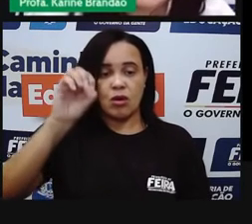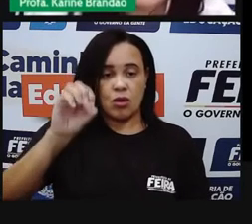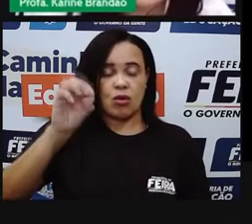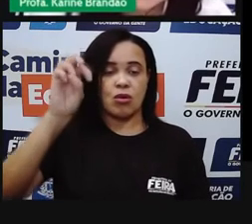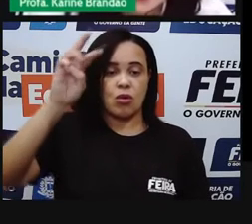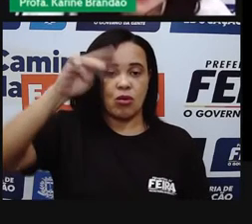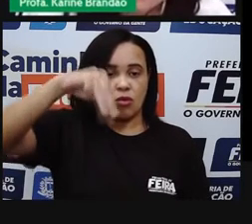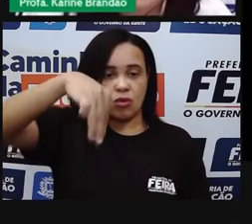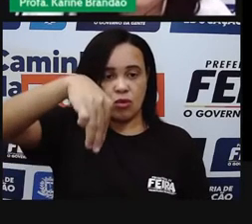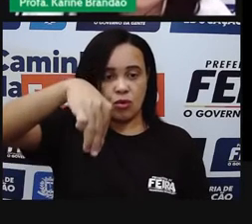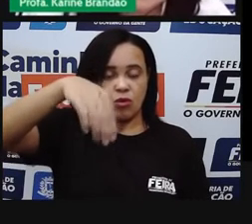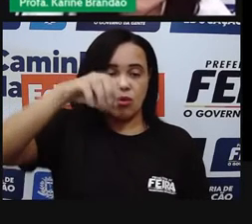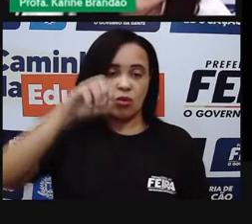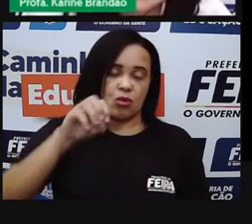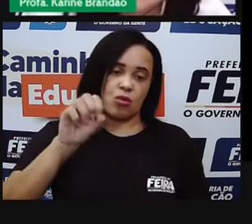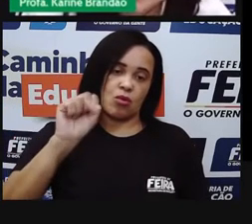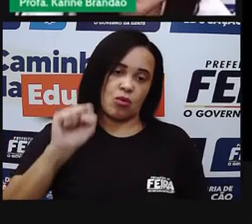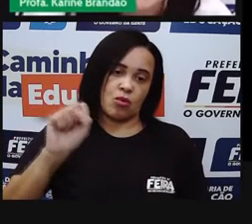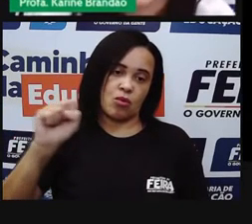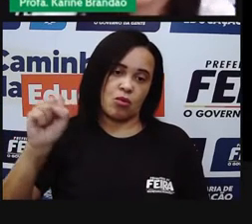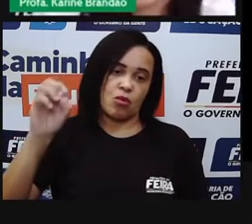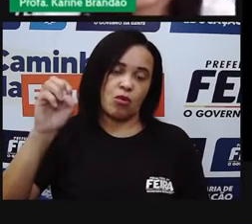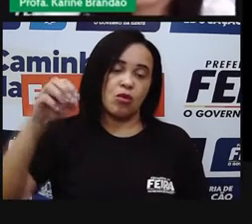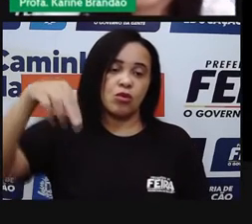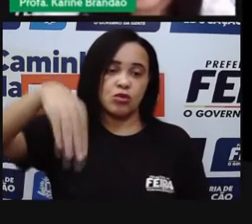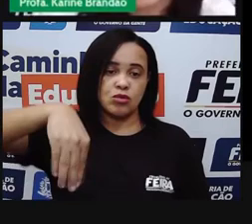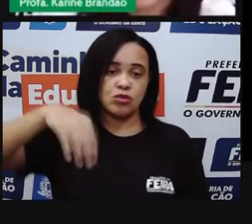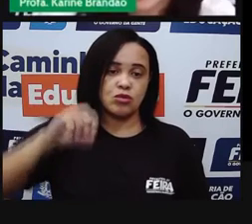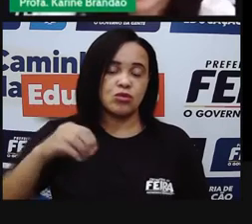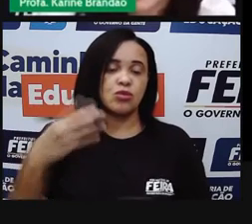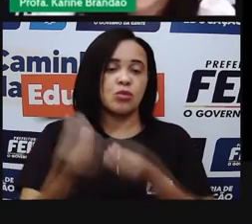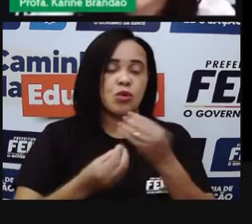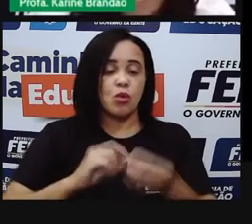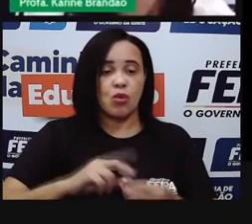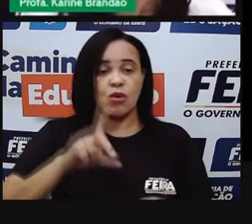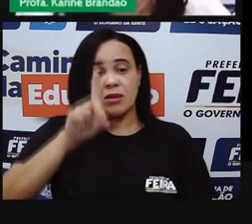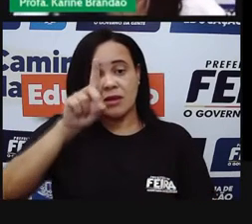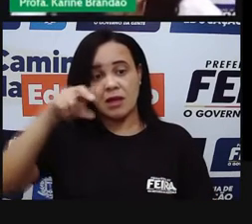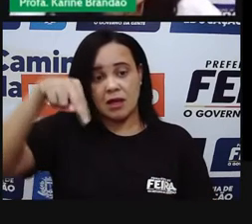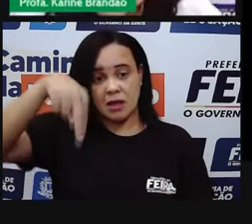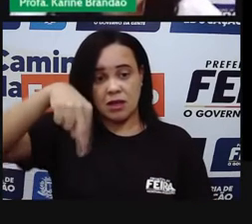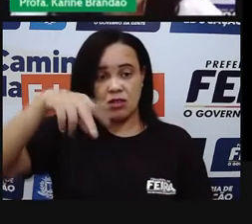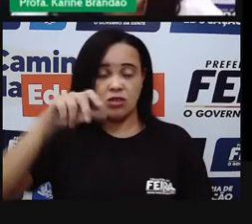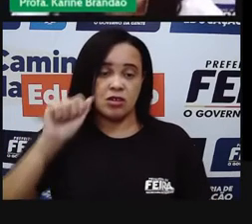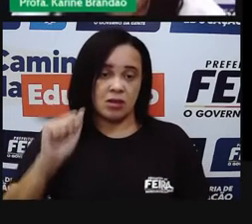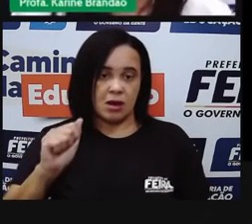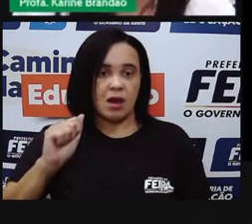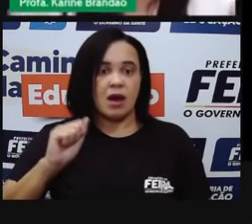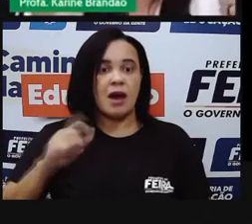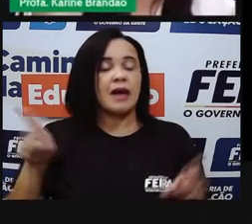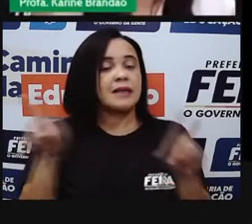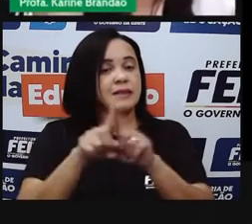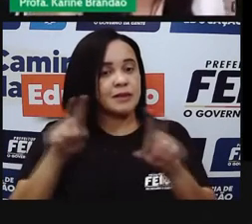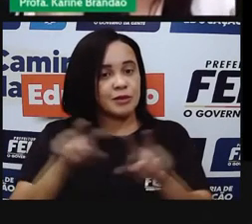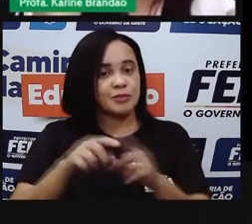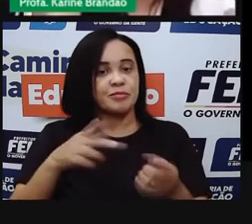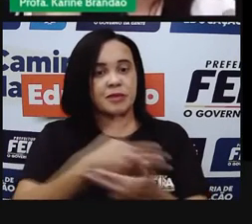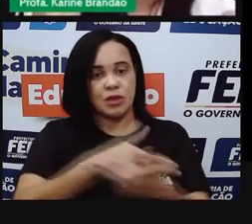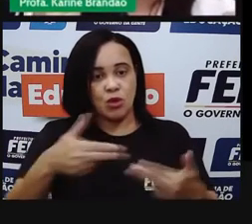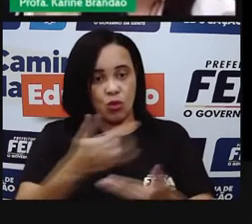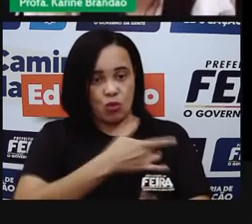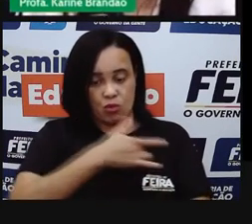nosso DNA, o nosso material genético, mais algumas proteínas, condensado. Tranquilo?